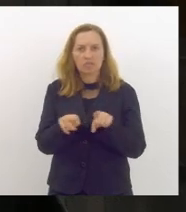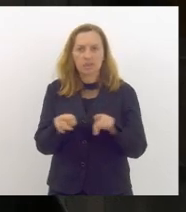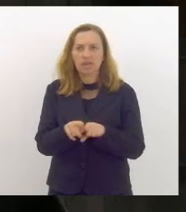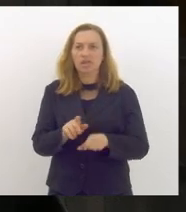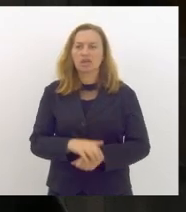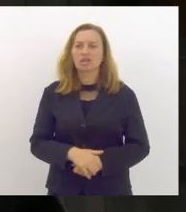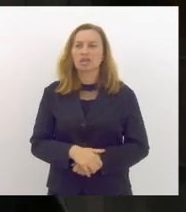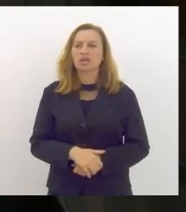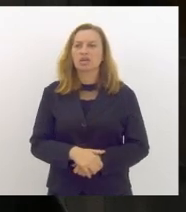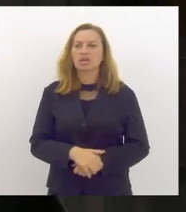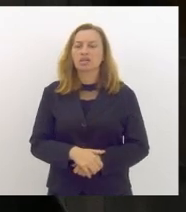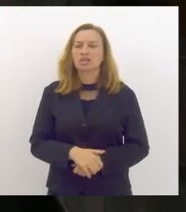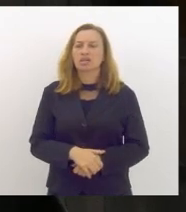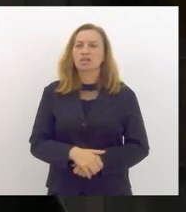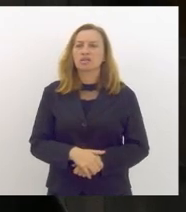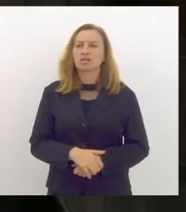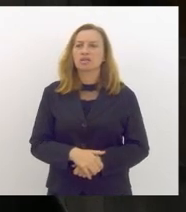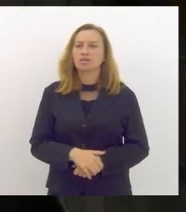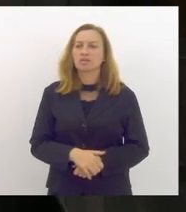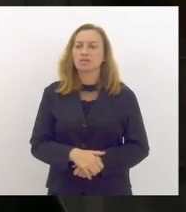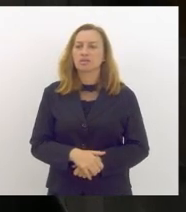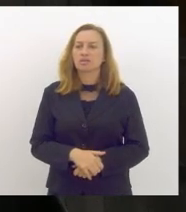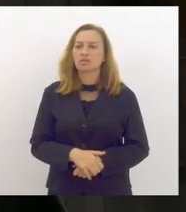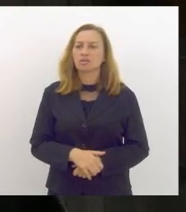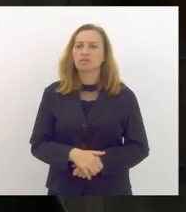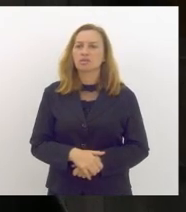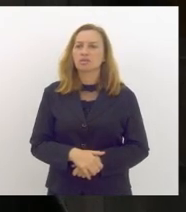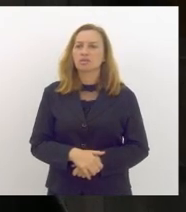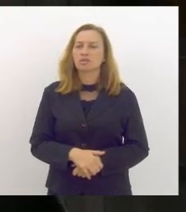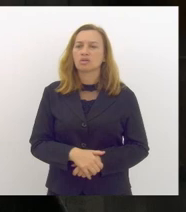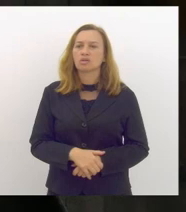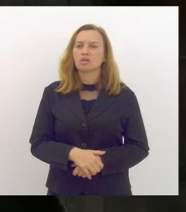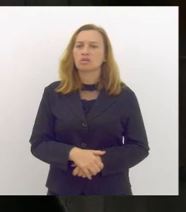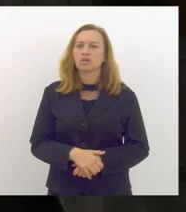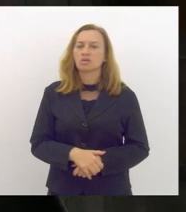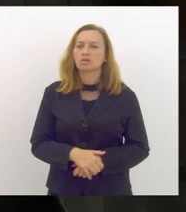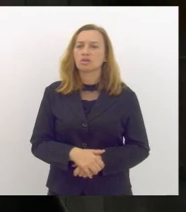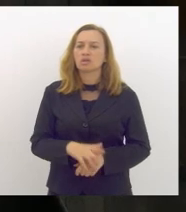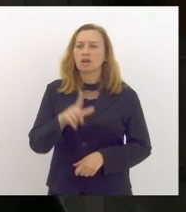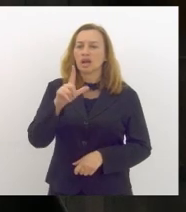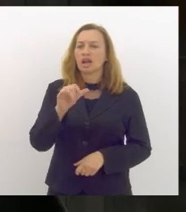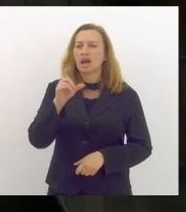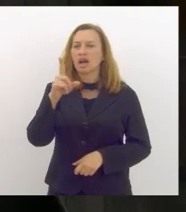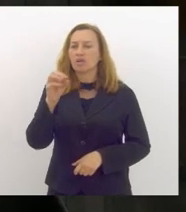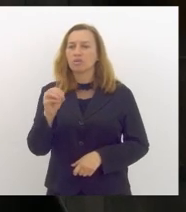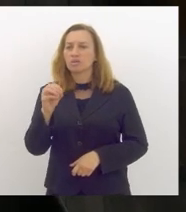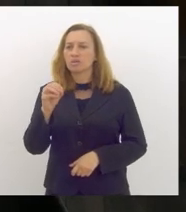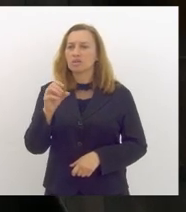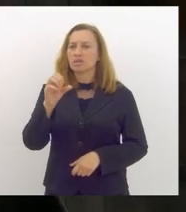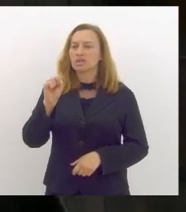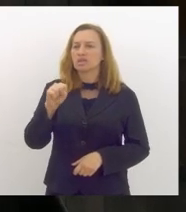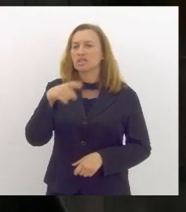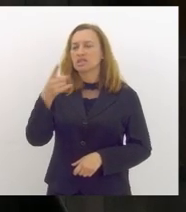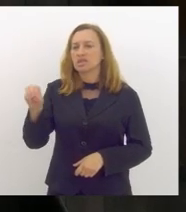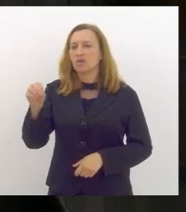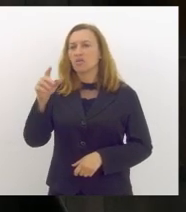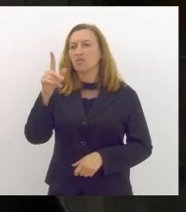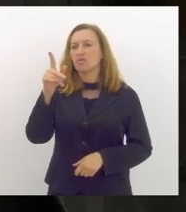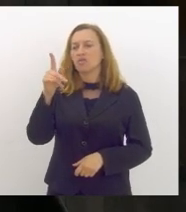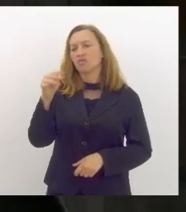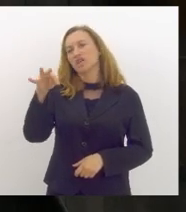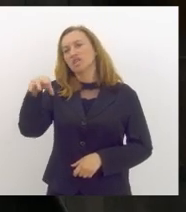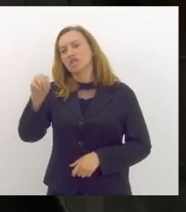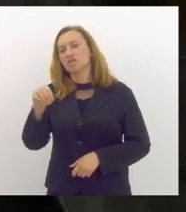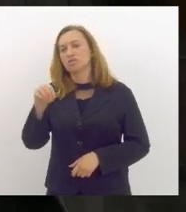integralmente como foi lidar a partir do território livre do Largo de São Francisco na USP em São Paulo a